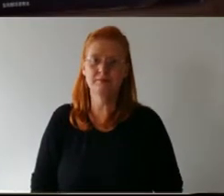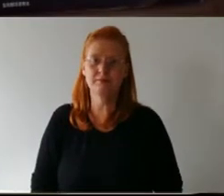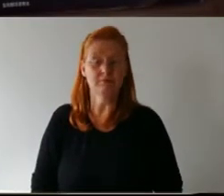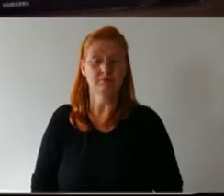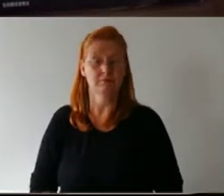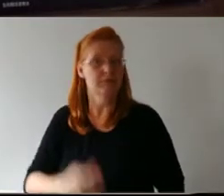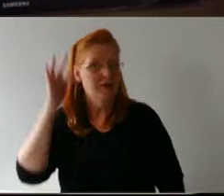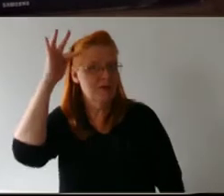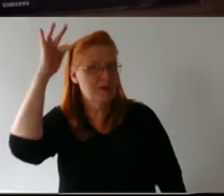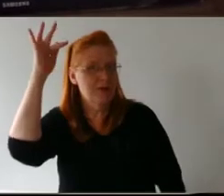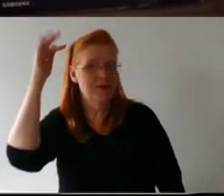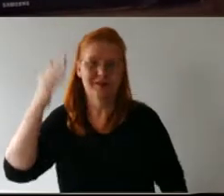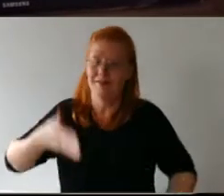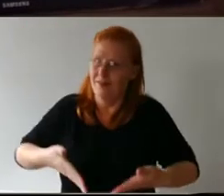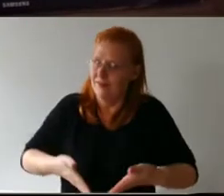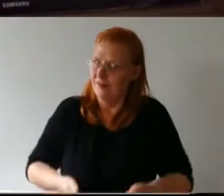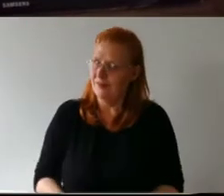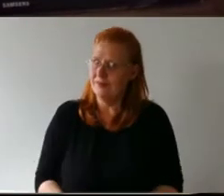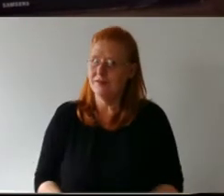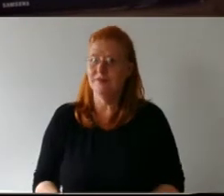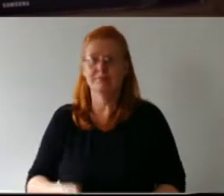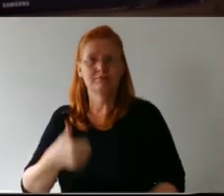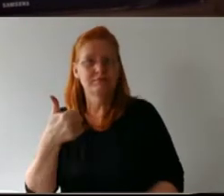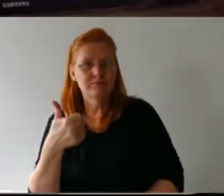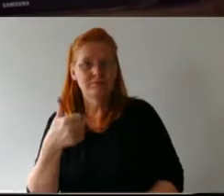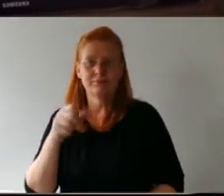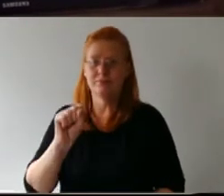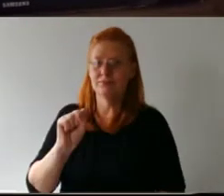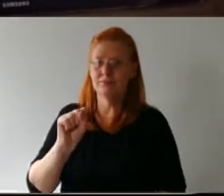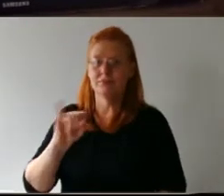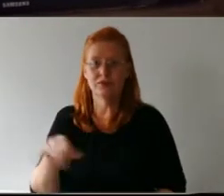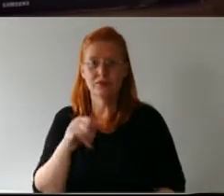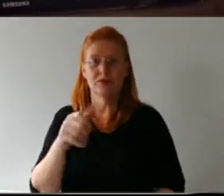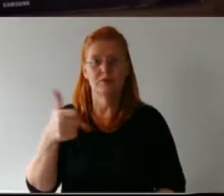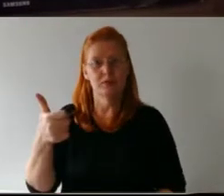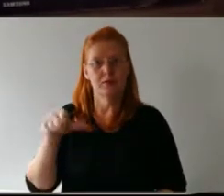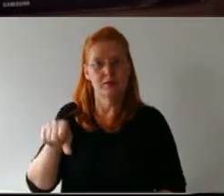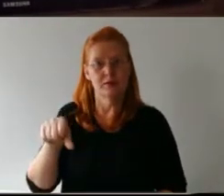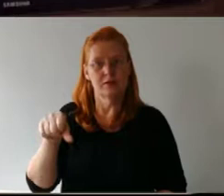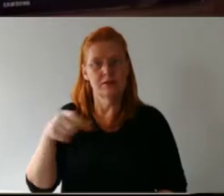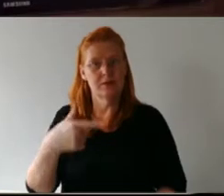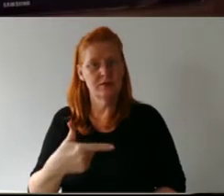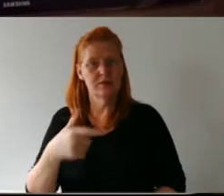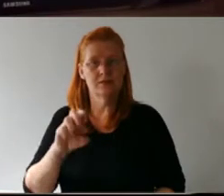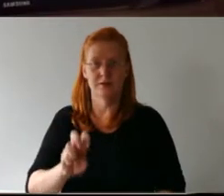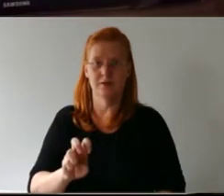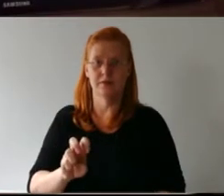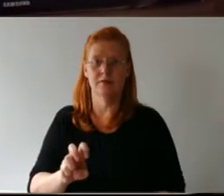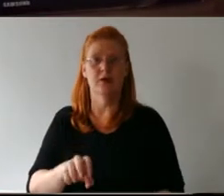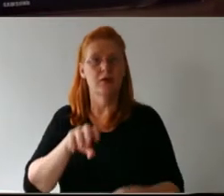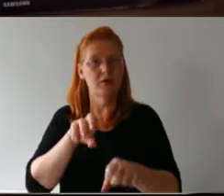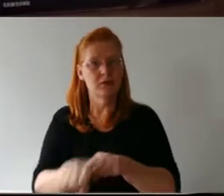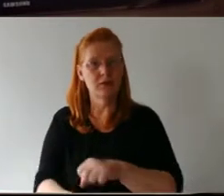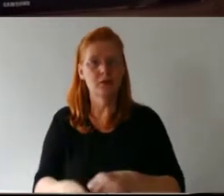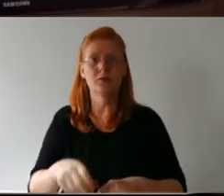O filósofo nasceu em Paris em 18 de janeiro de 1925. Formou-se na Universidade